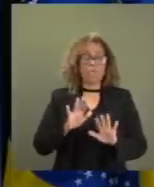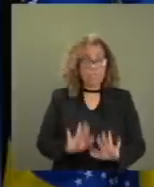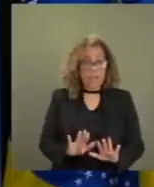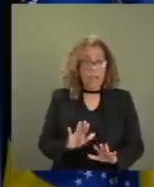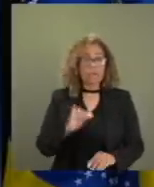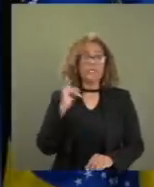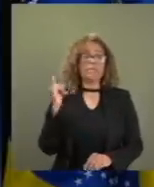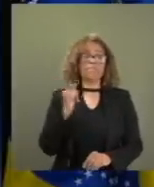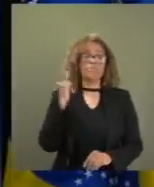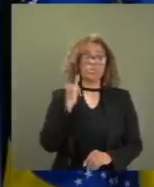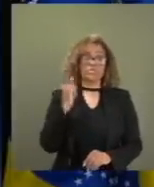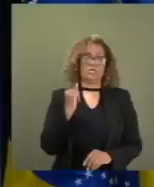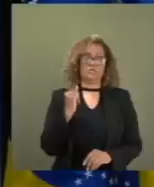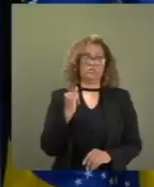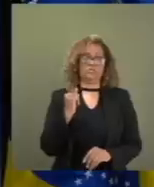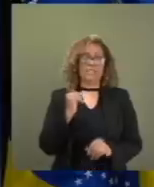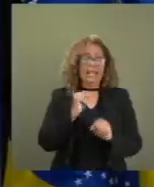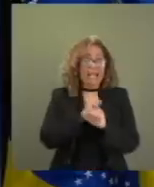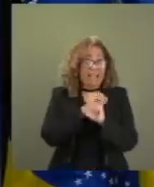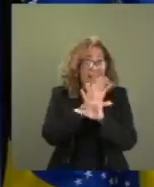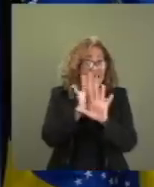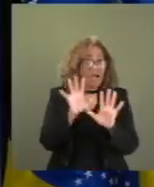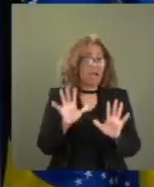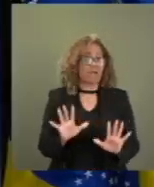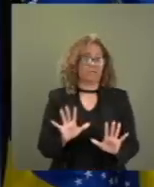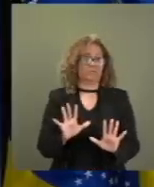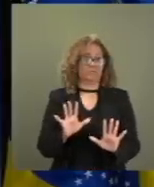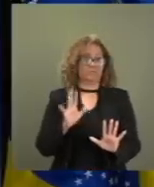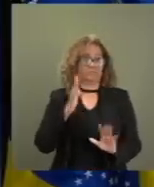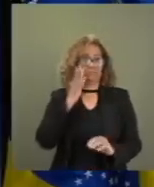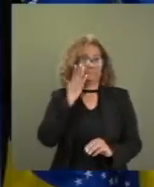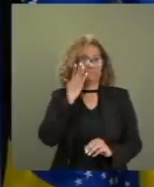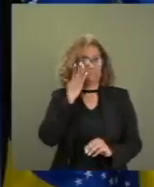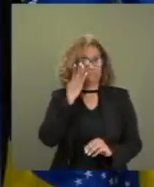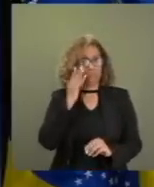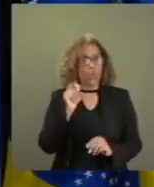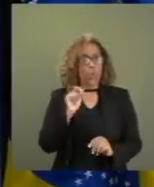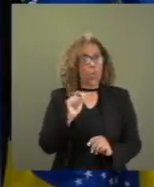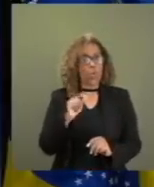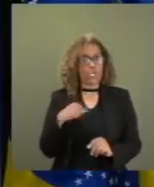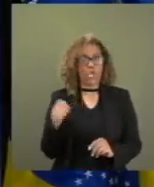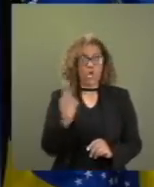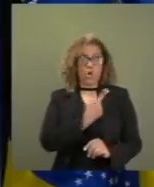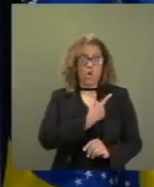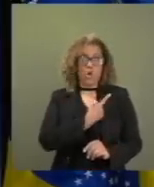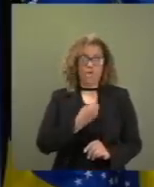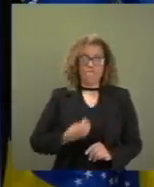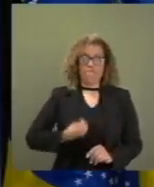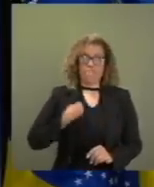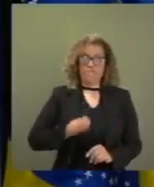que se deixe Claro o jogo bruto que a gente vive